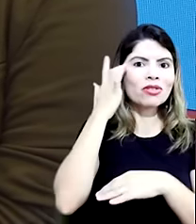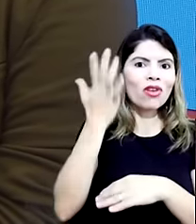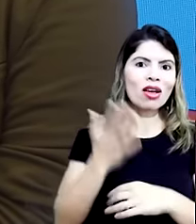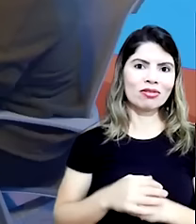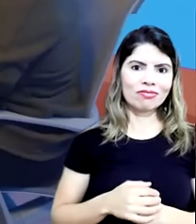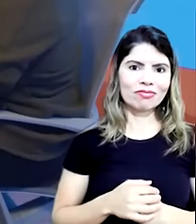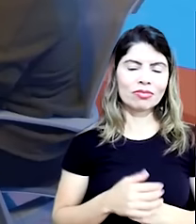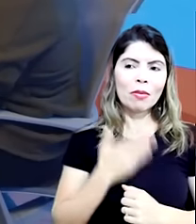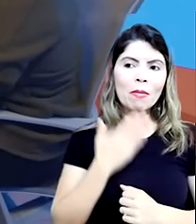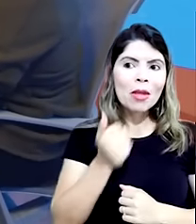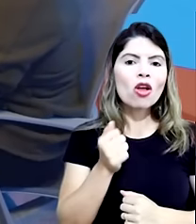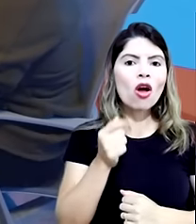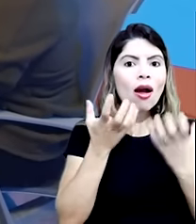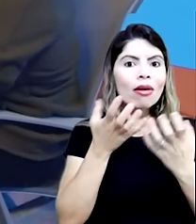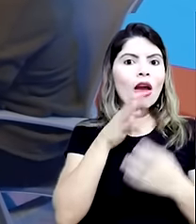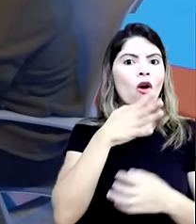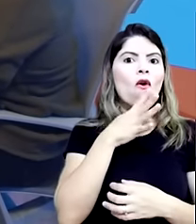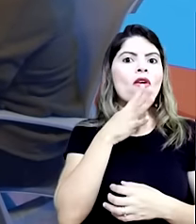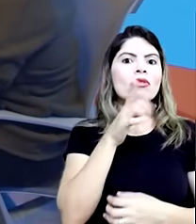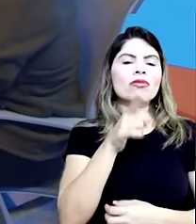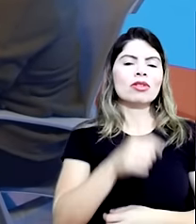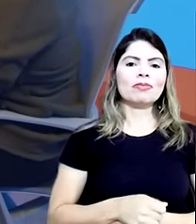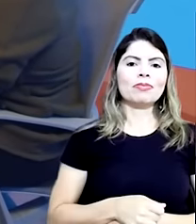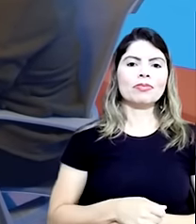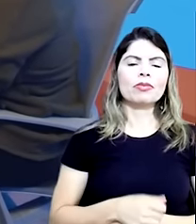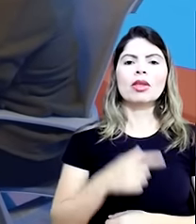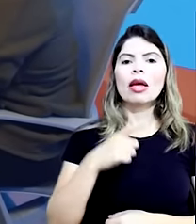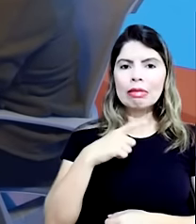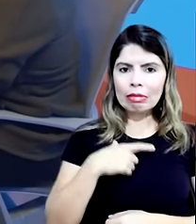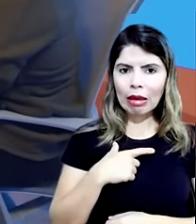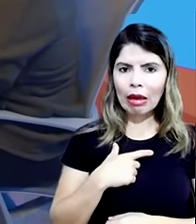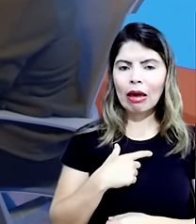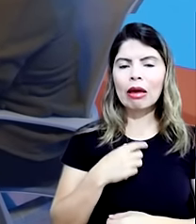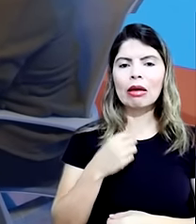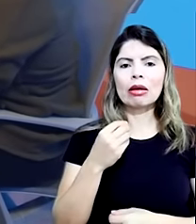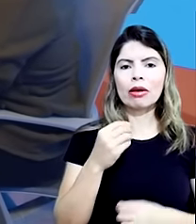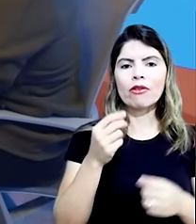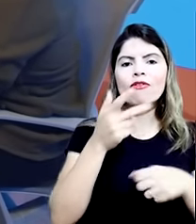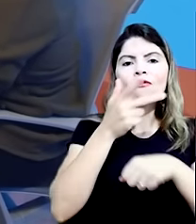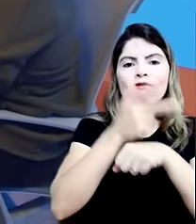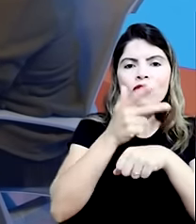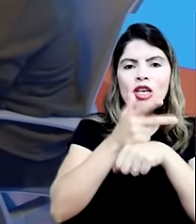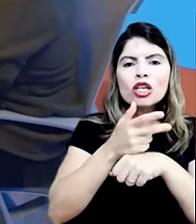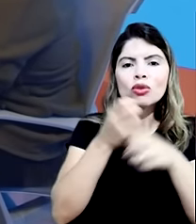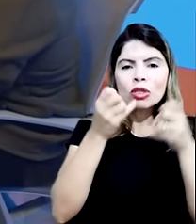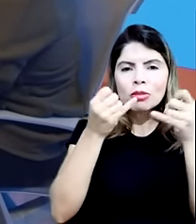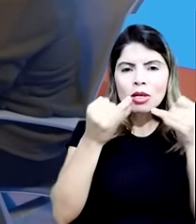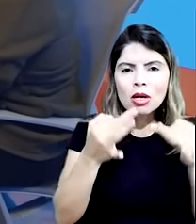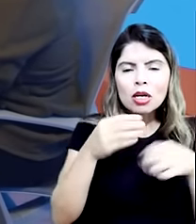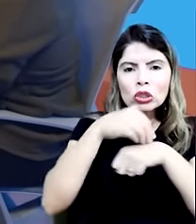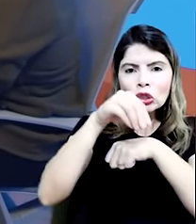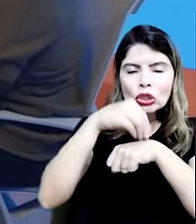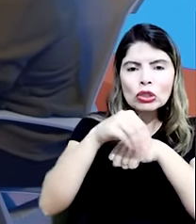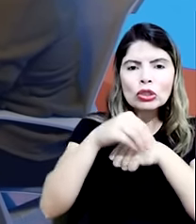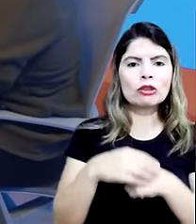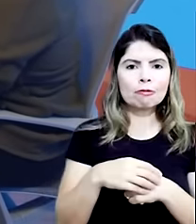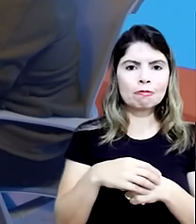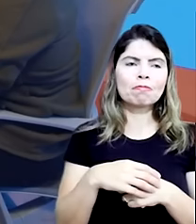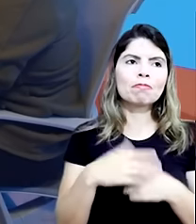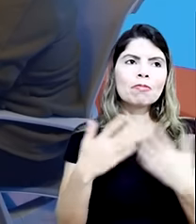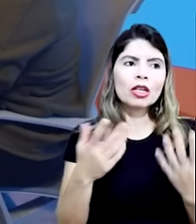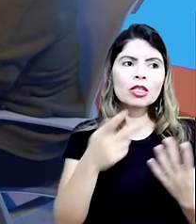dia muitos tutoriais para aprender você entendeu de ai como que eu faço porque as pessoas ficam muito assim ai mas eu não sei montar